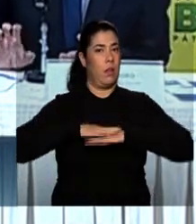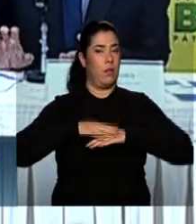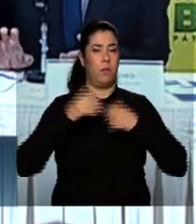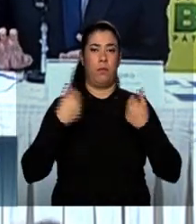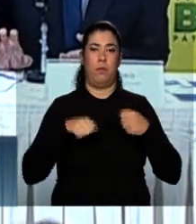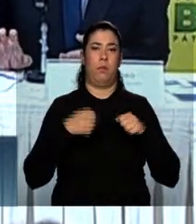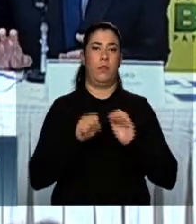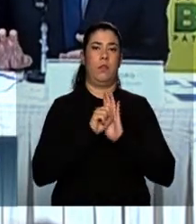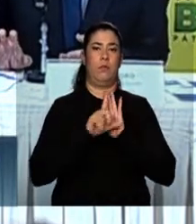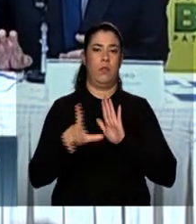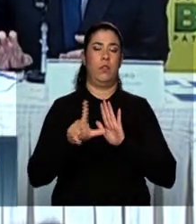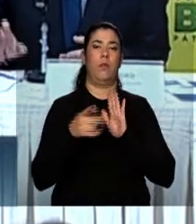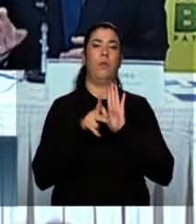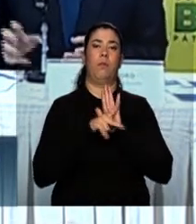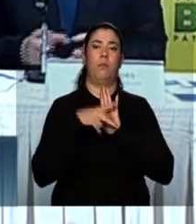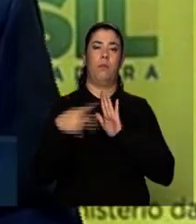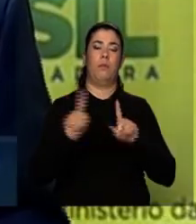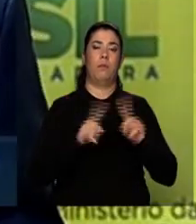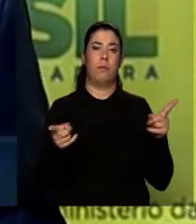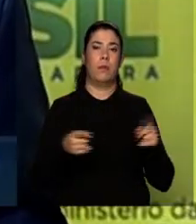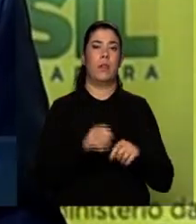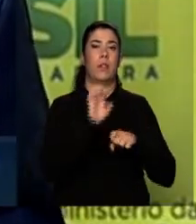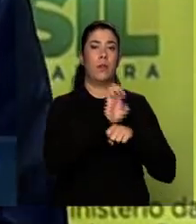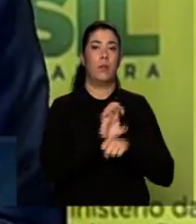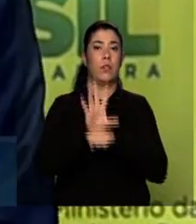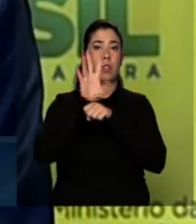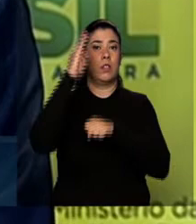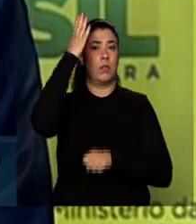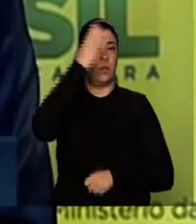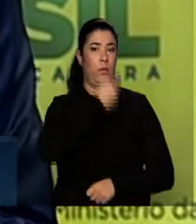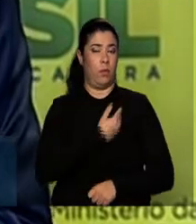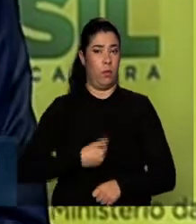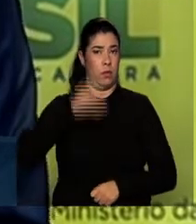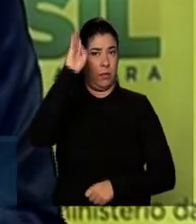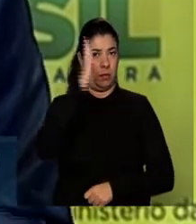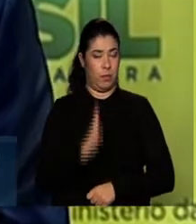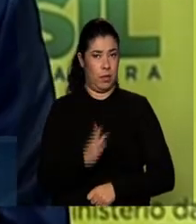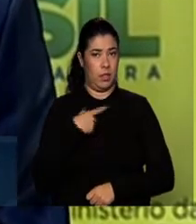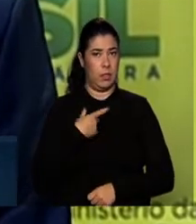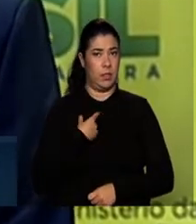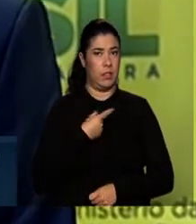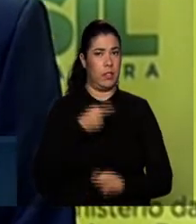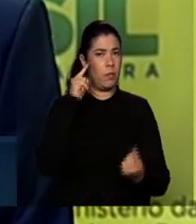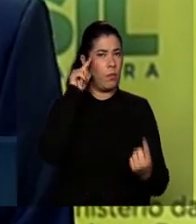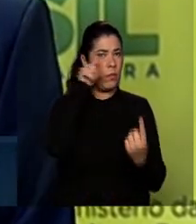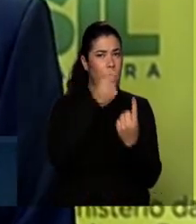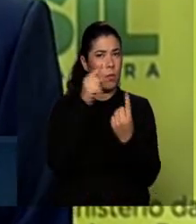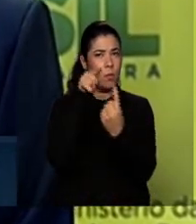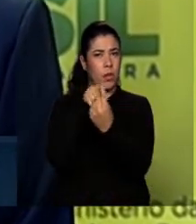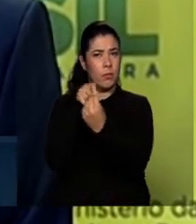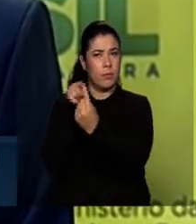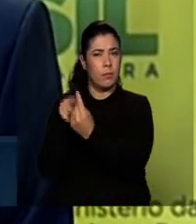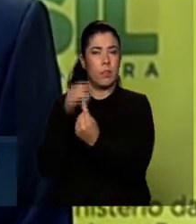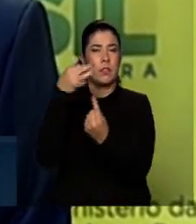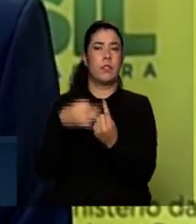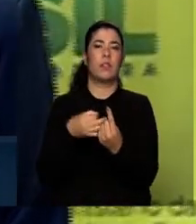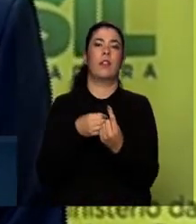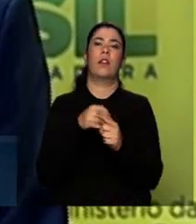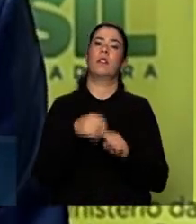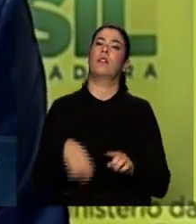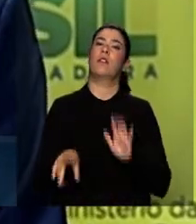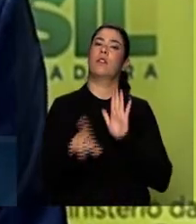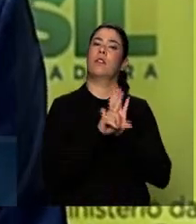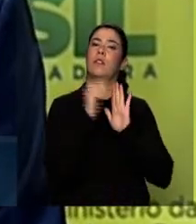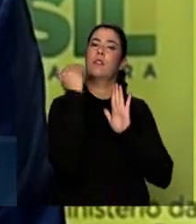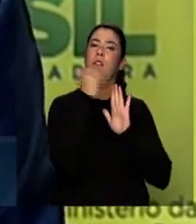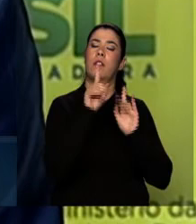de um edital desta natureza. Mas é o Estado brasileiro regulando, ponto a ponto, a partir da Lei do Mais Médicos, a